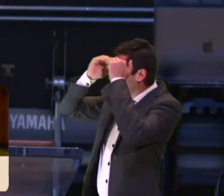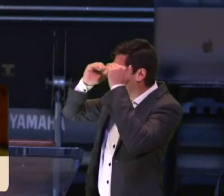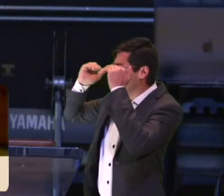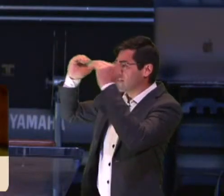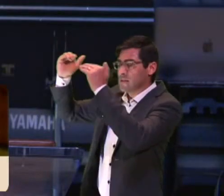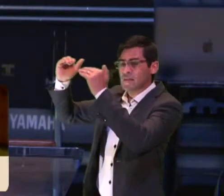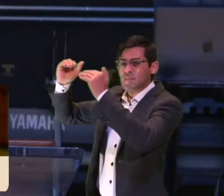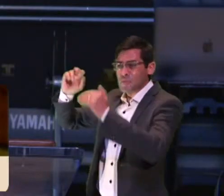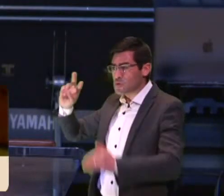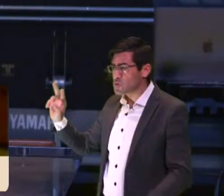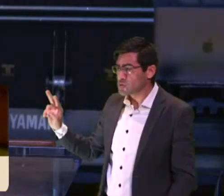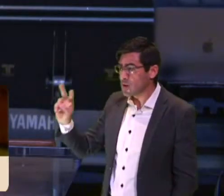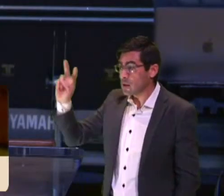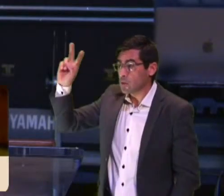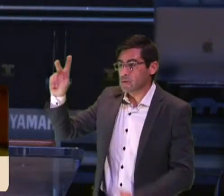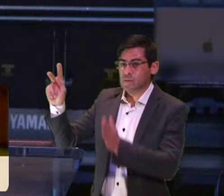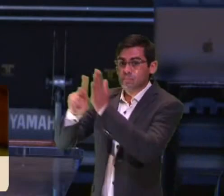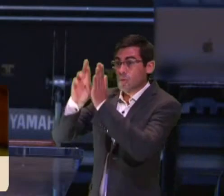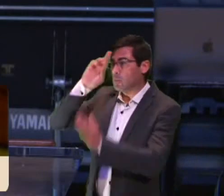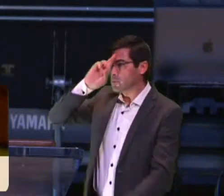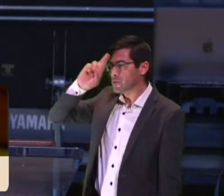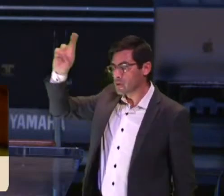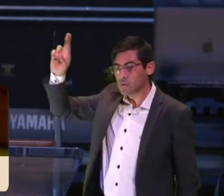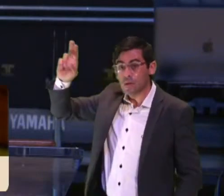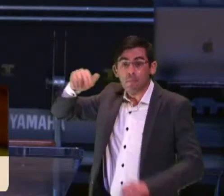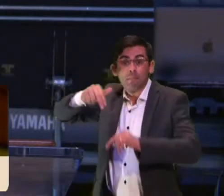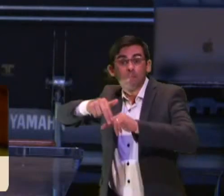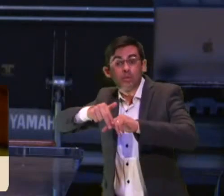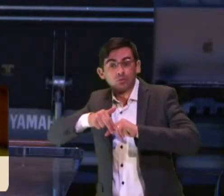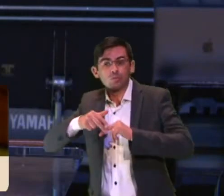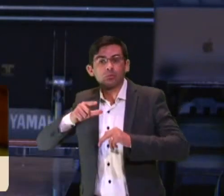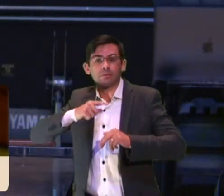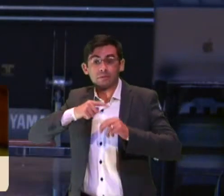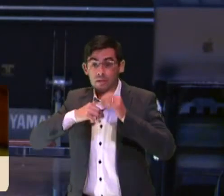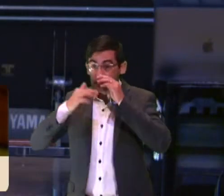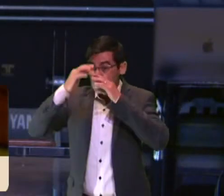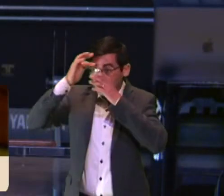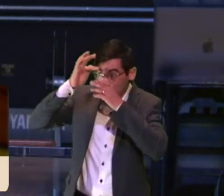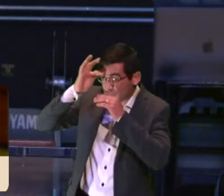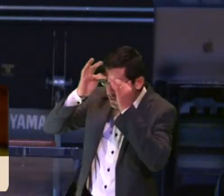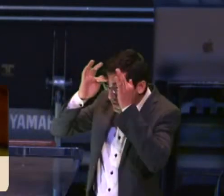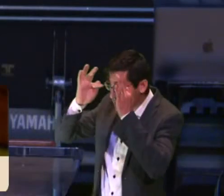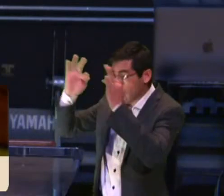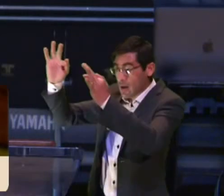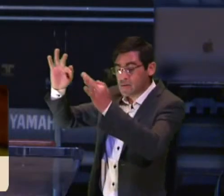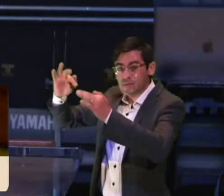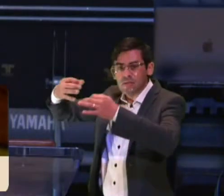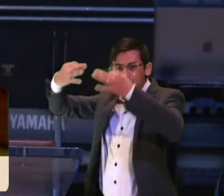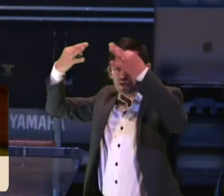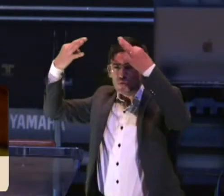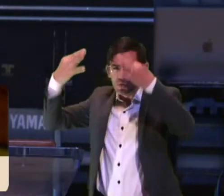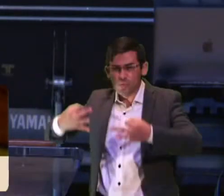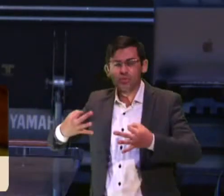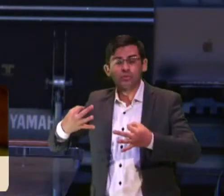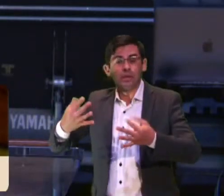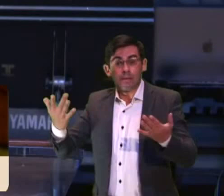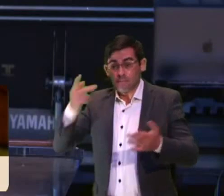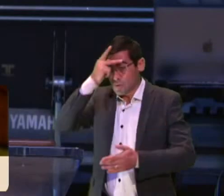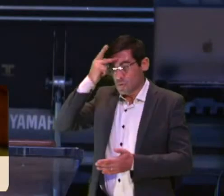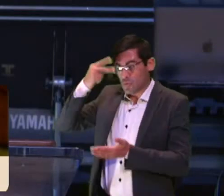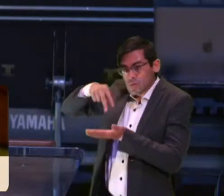Senhor. E porque existem injustos, existem aqueles que permaneceram desta